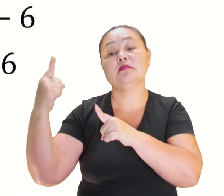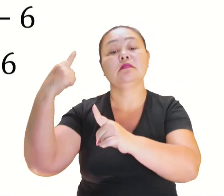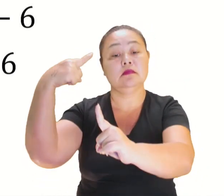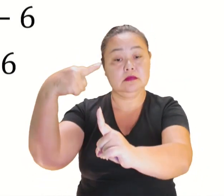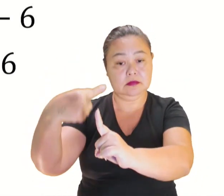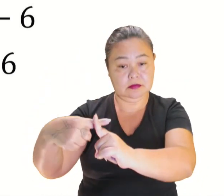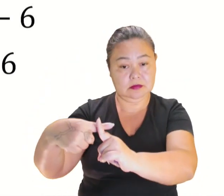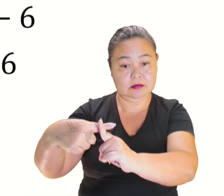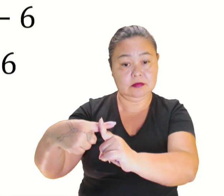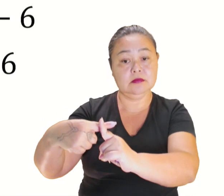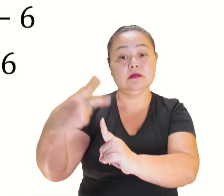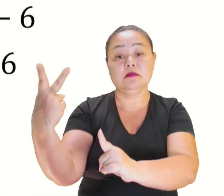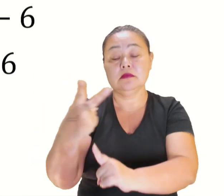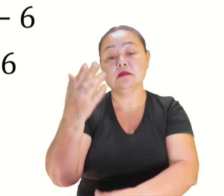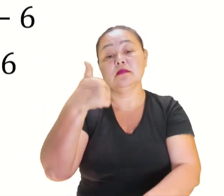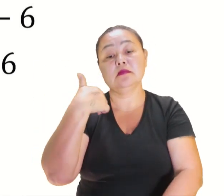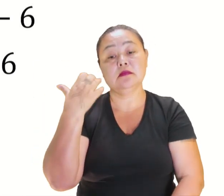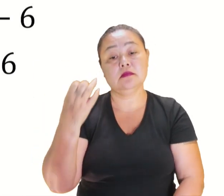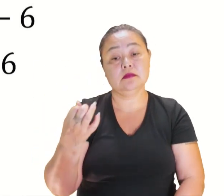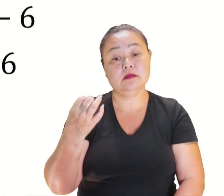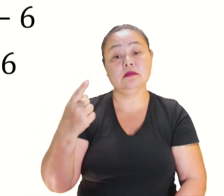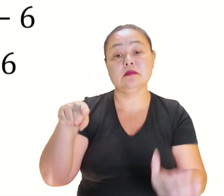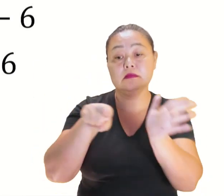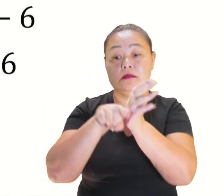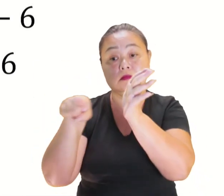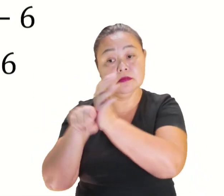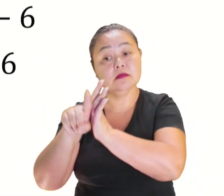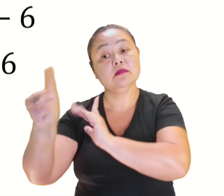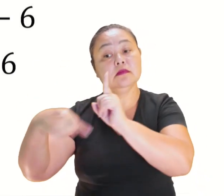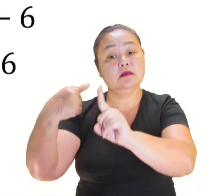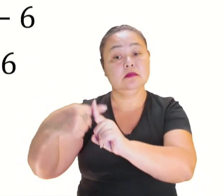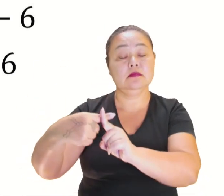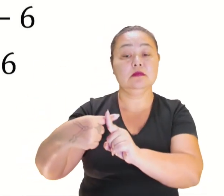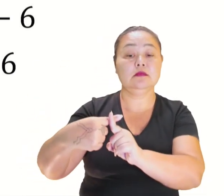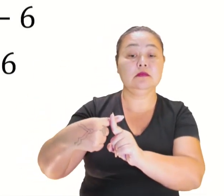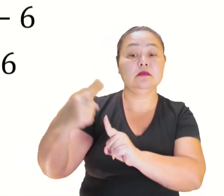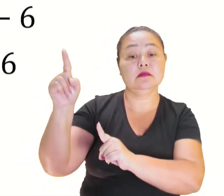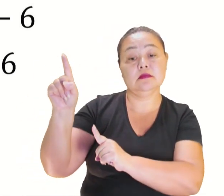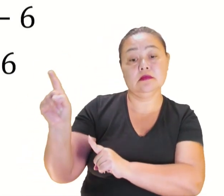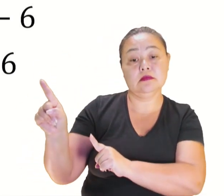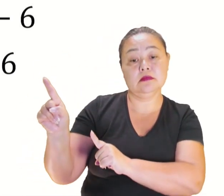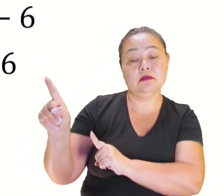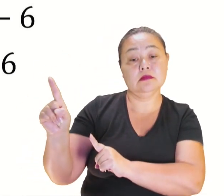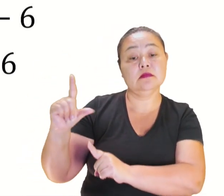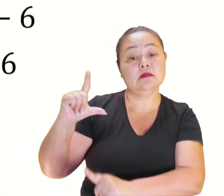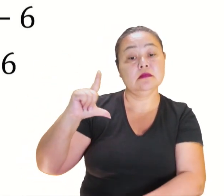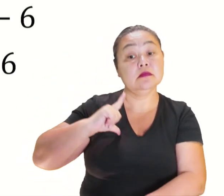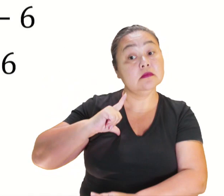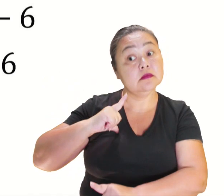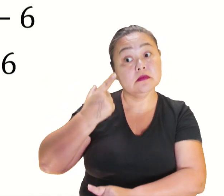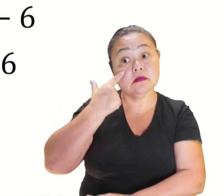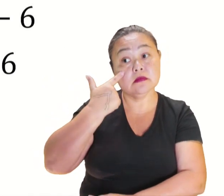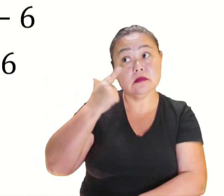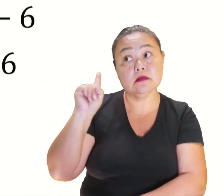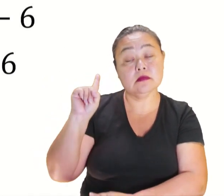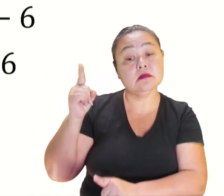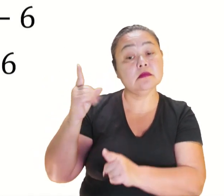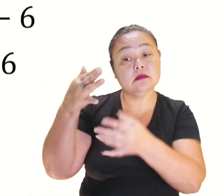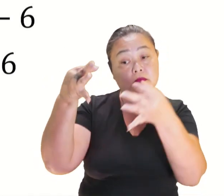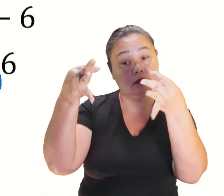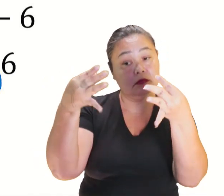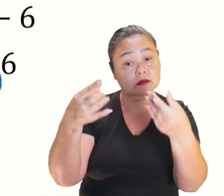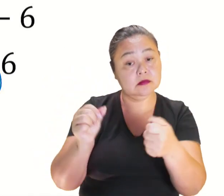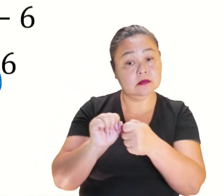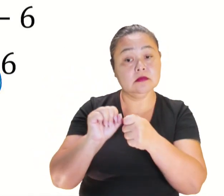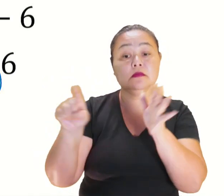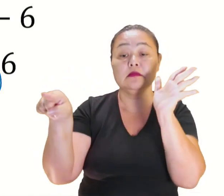Mais. 3 vezes 2? 6. Menos com menos? Mais. Olha aí. Então, a gente tem que observar esses detalhes.